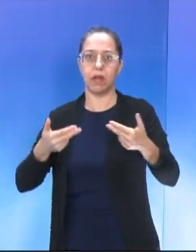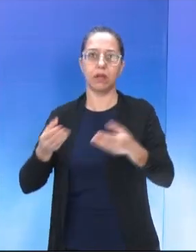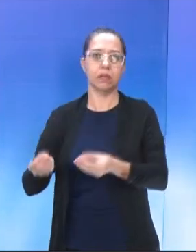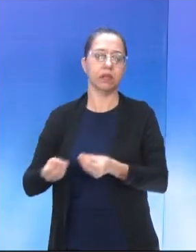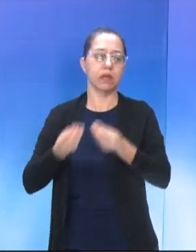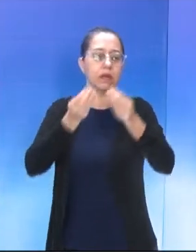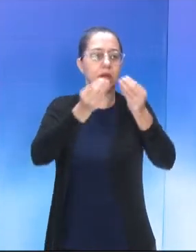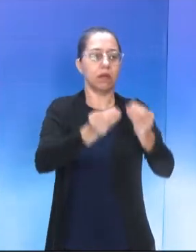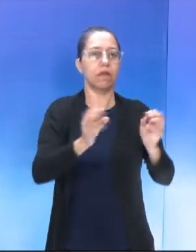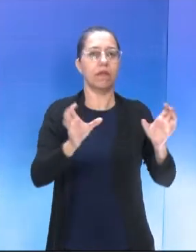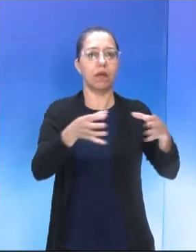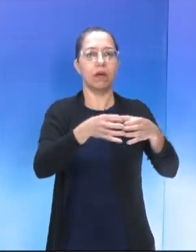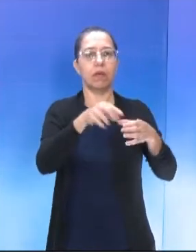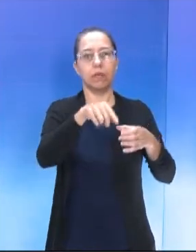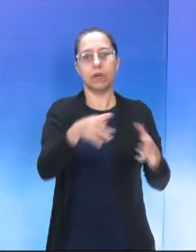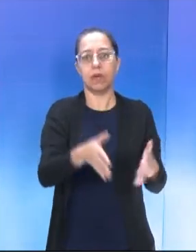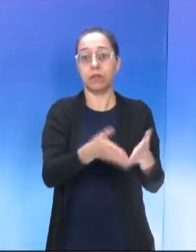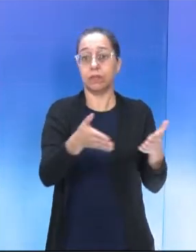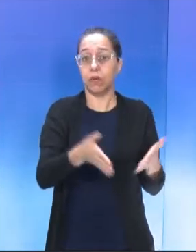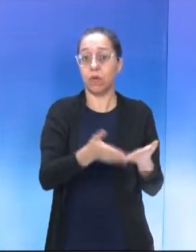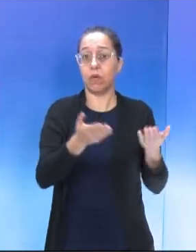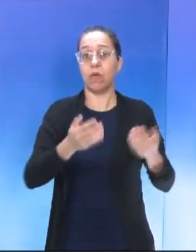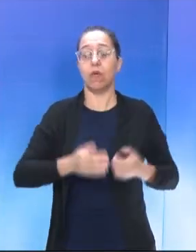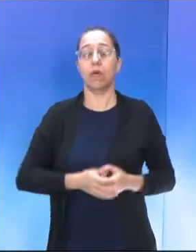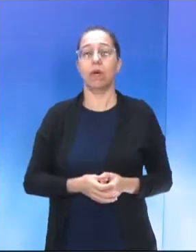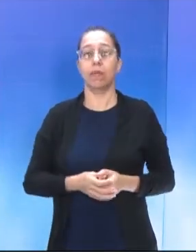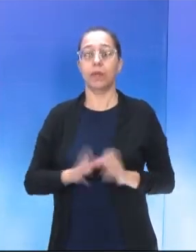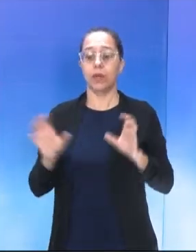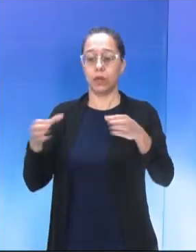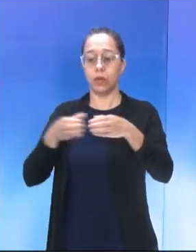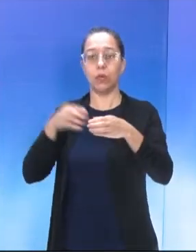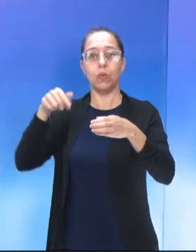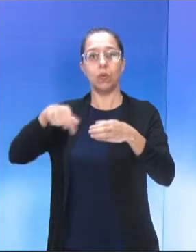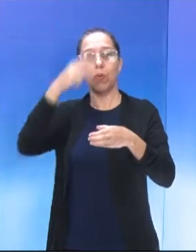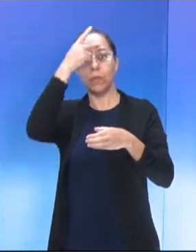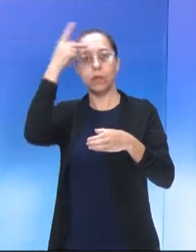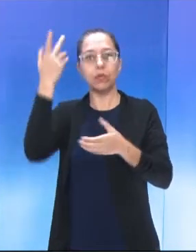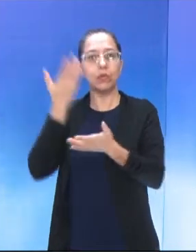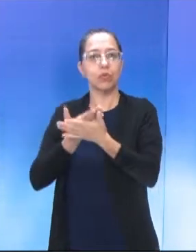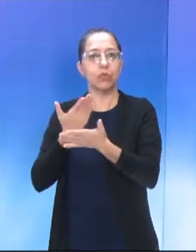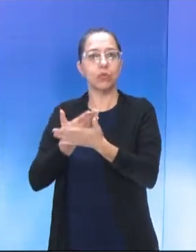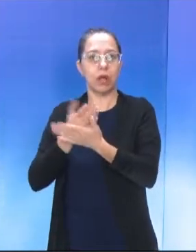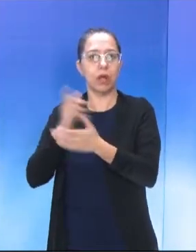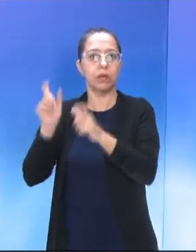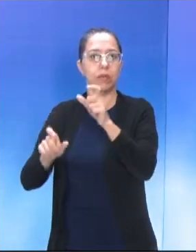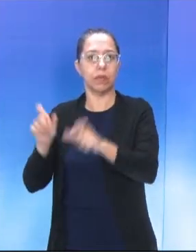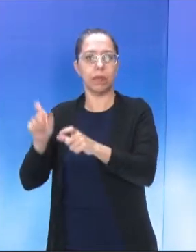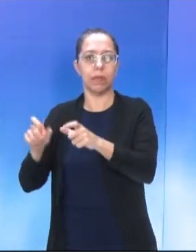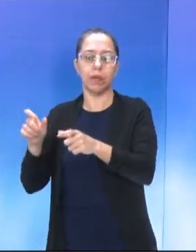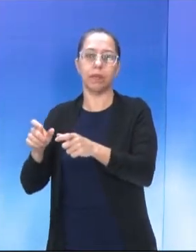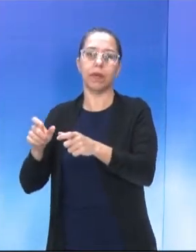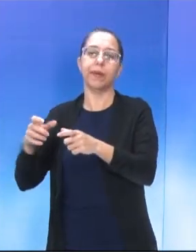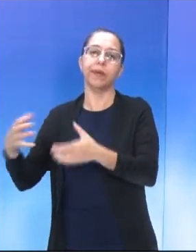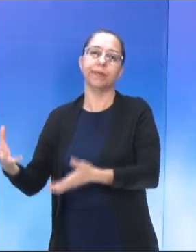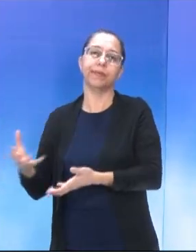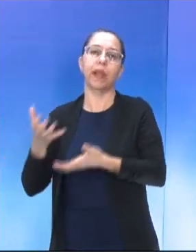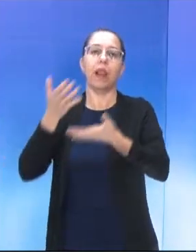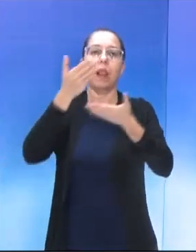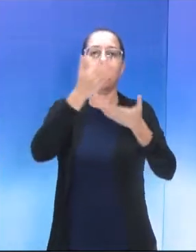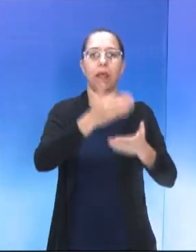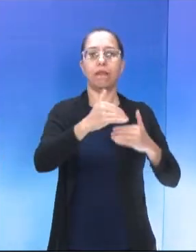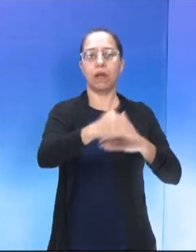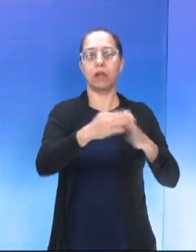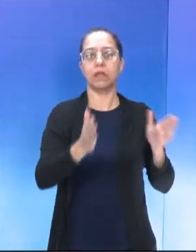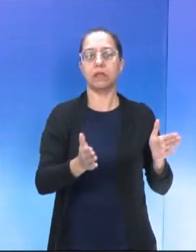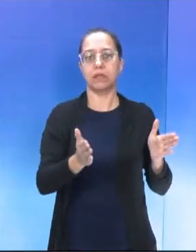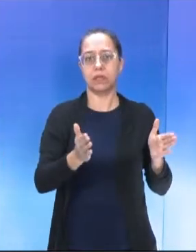comunidade carente, um grupo de estudantes se reúnem para distribuírem cesta básica. Isso